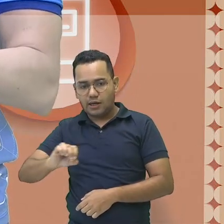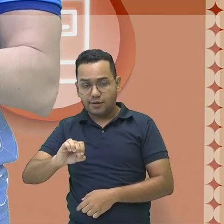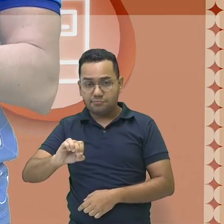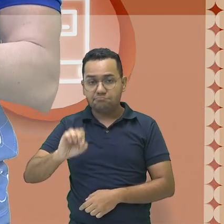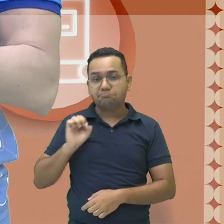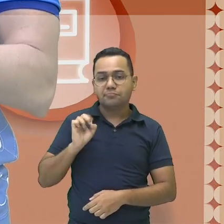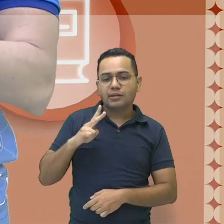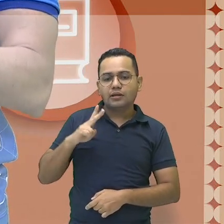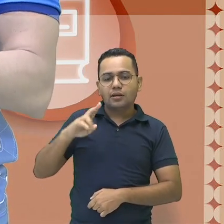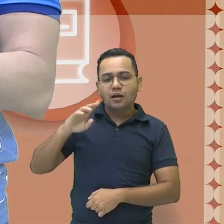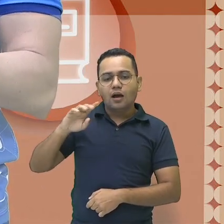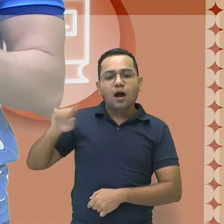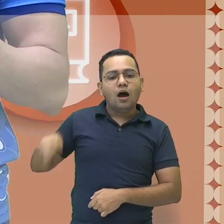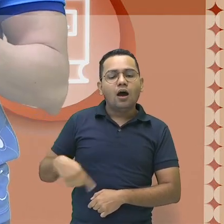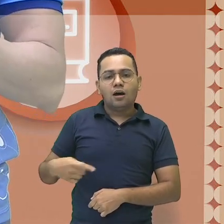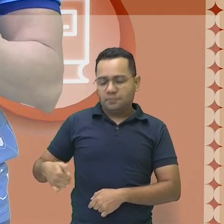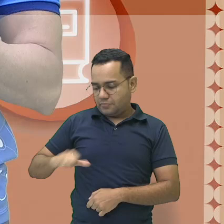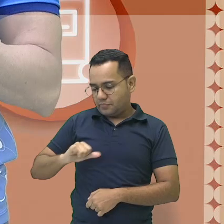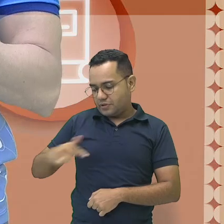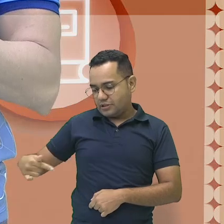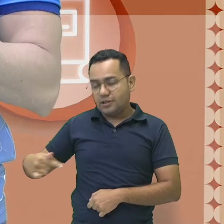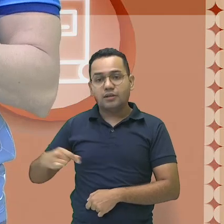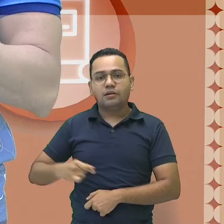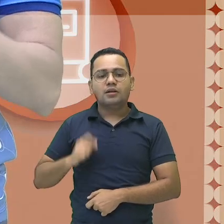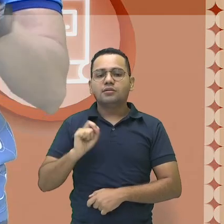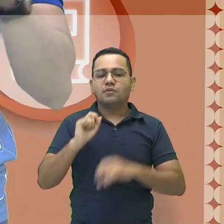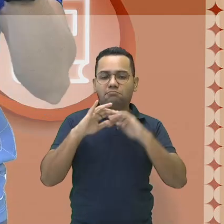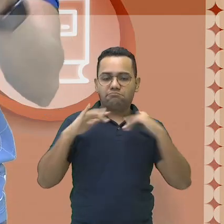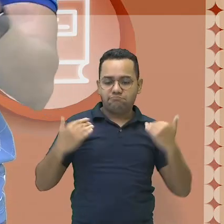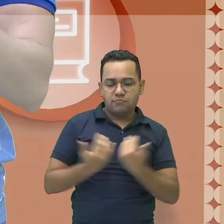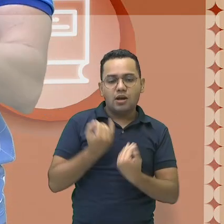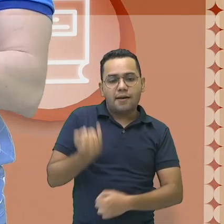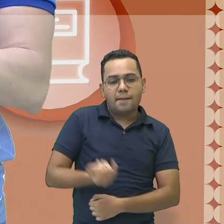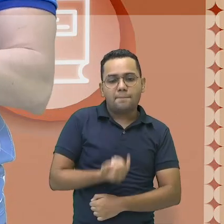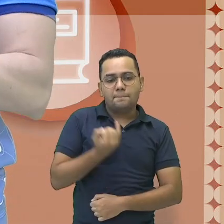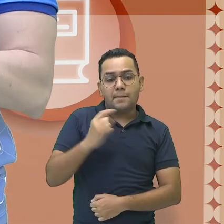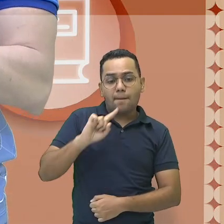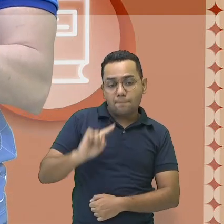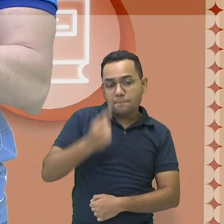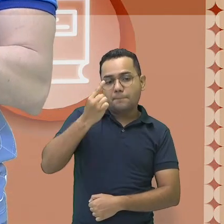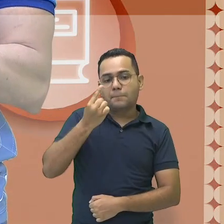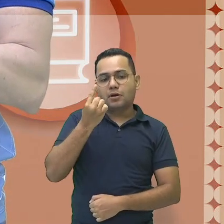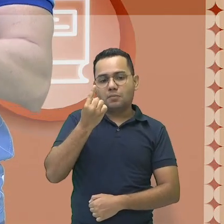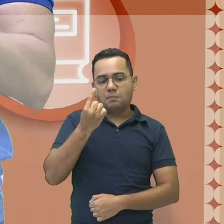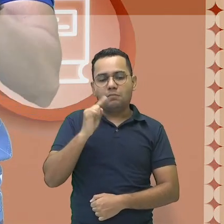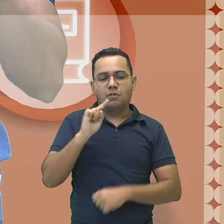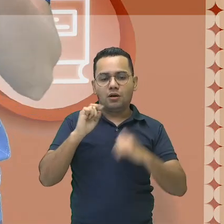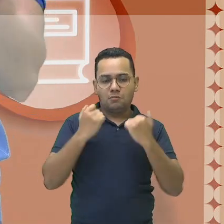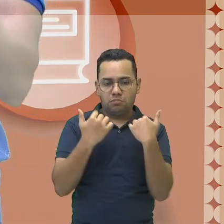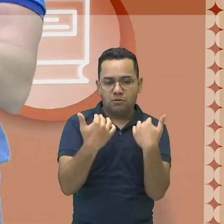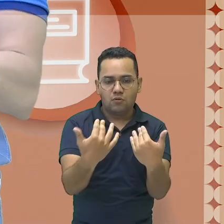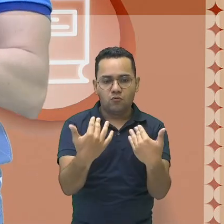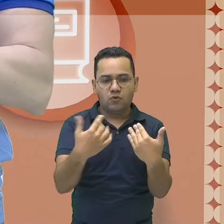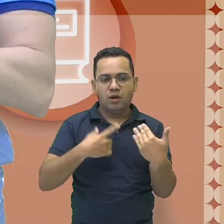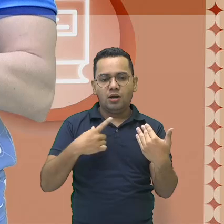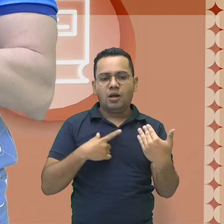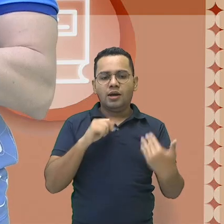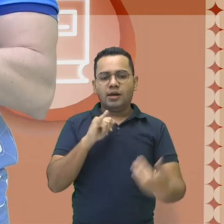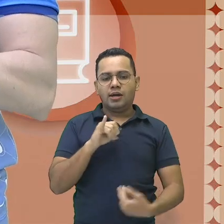de Tbilisi, que foi uma importante conferência, a primeira conferência a debater a educação ambiental em escala mundial, né? A primeira